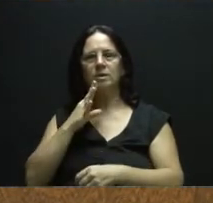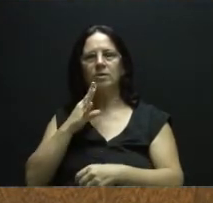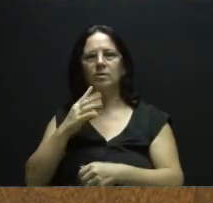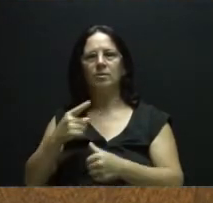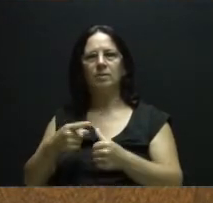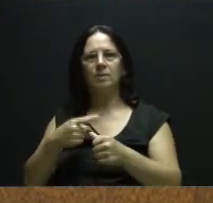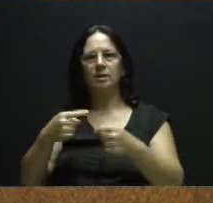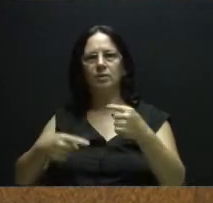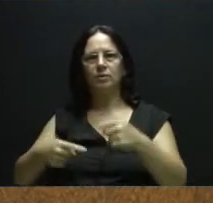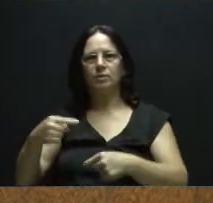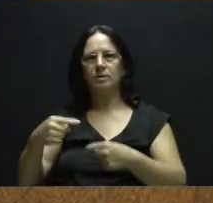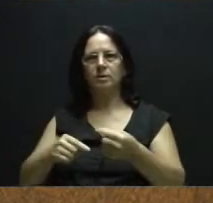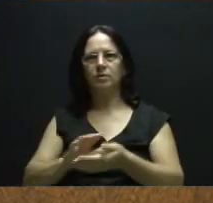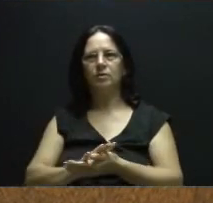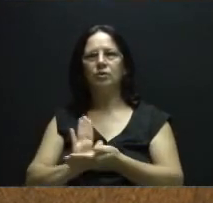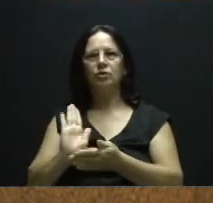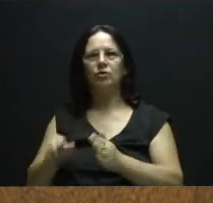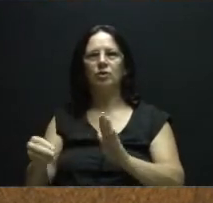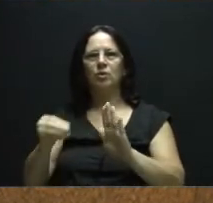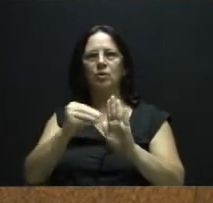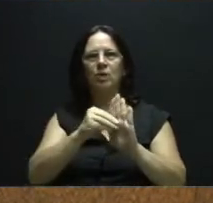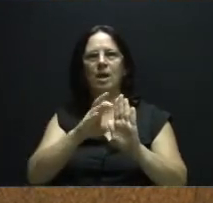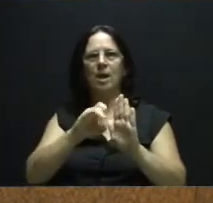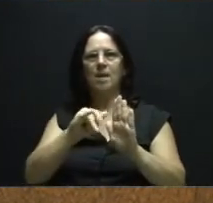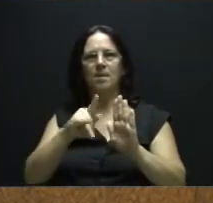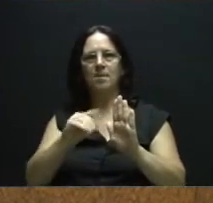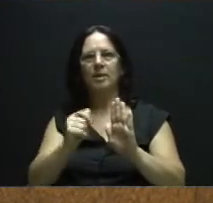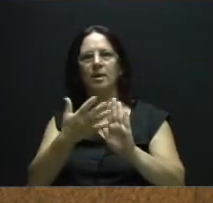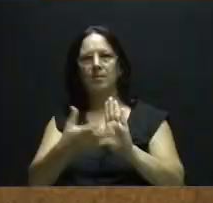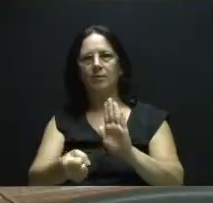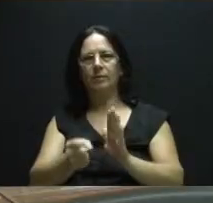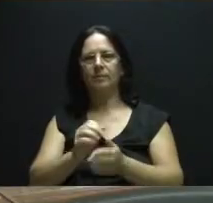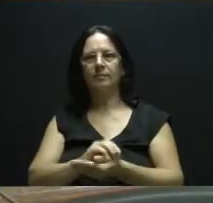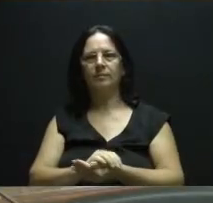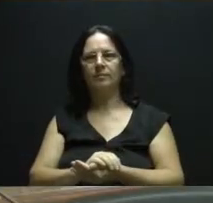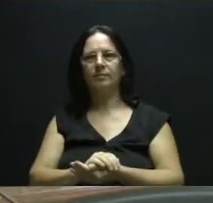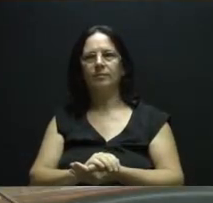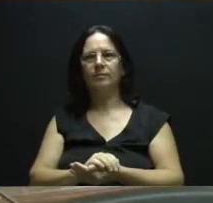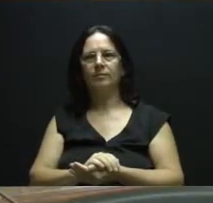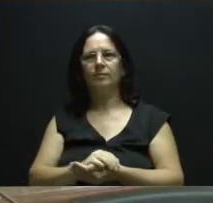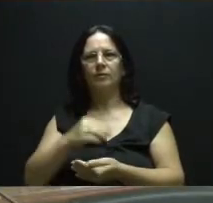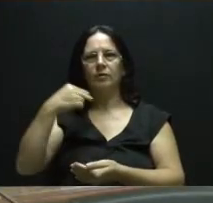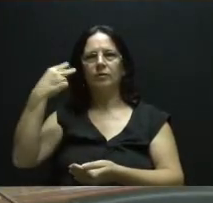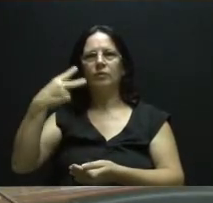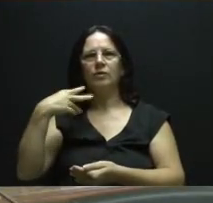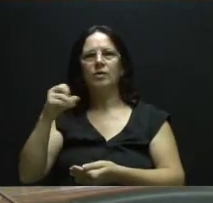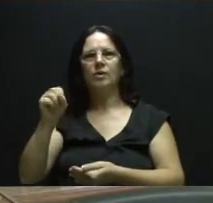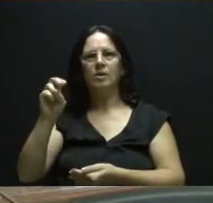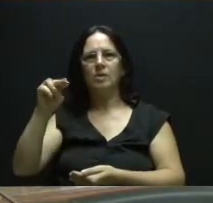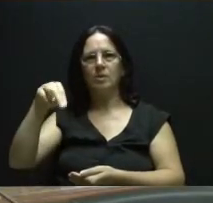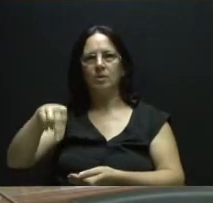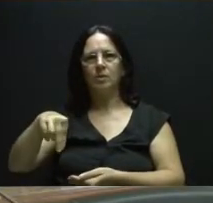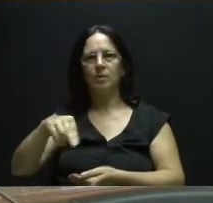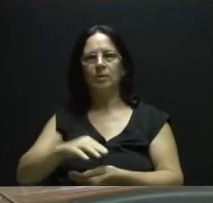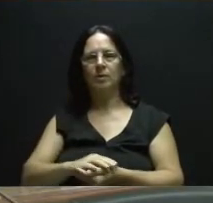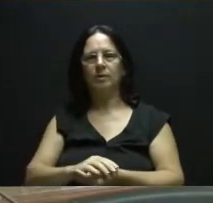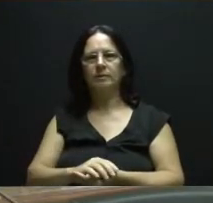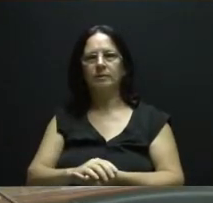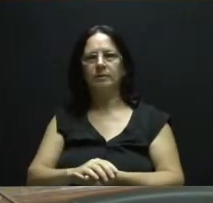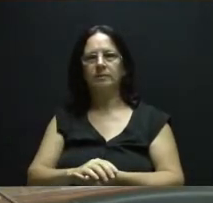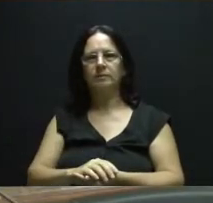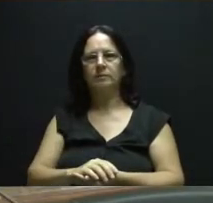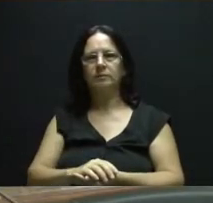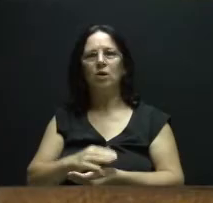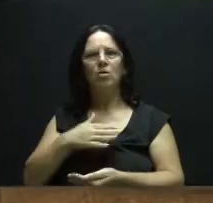apreciação em primeira discussão já incorporada à emenda aprovada estão george seu presidente questão de ordem vereador anderson